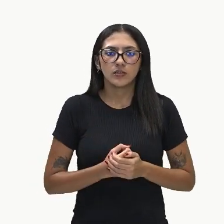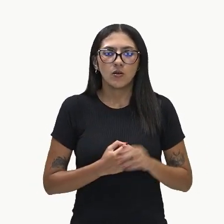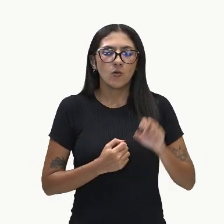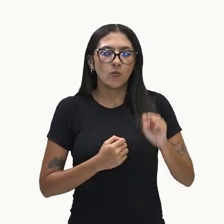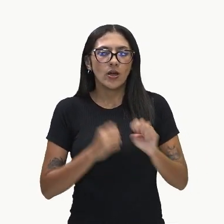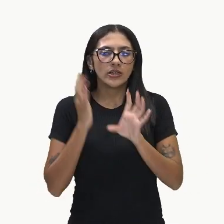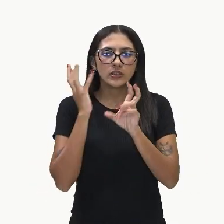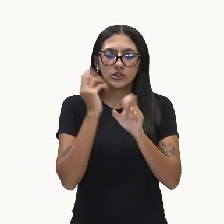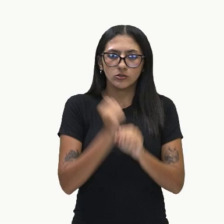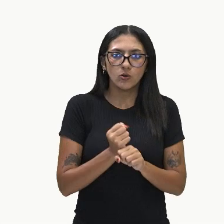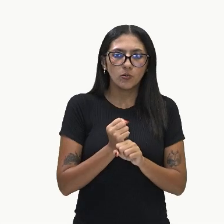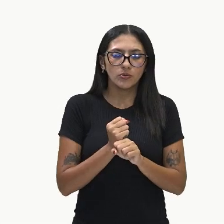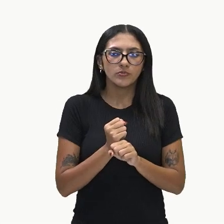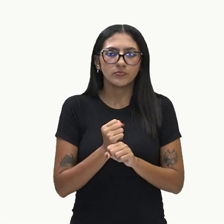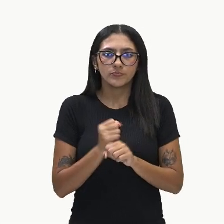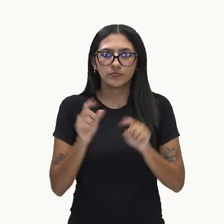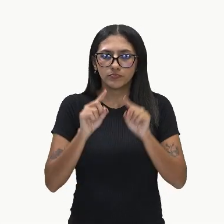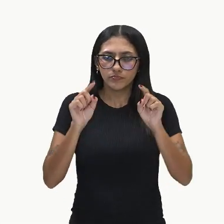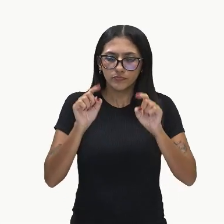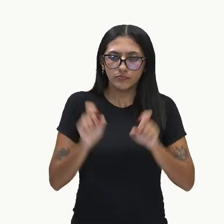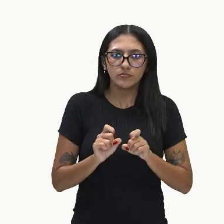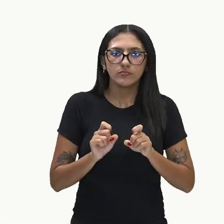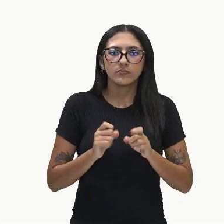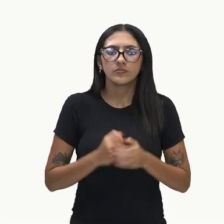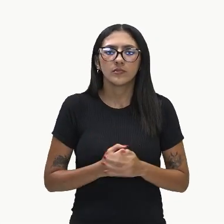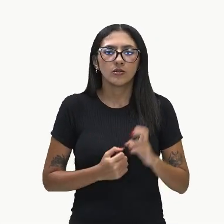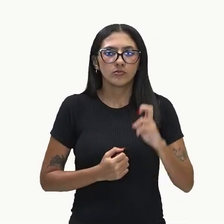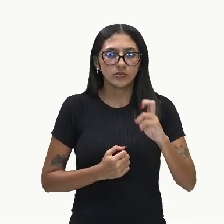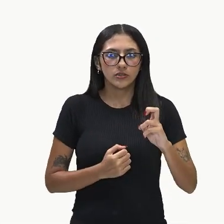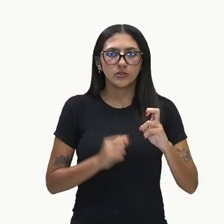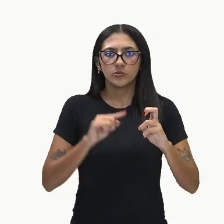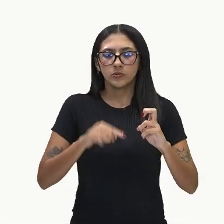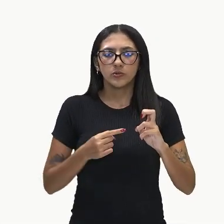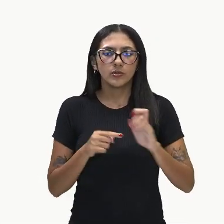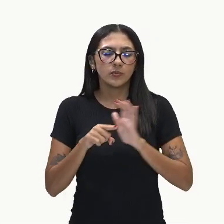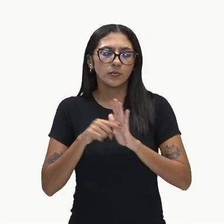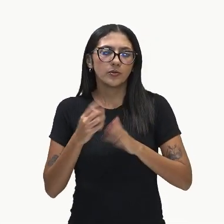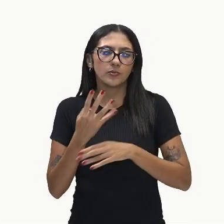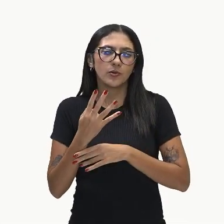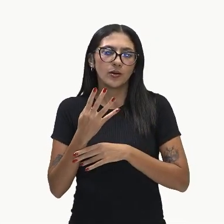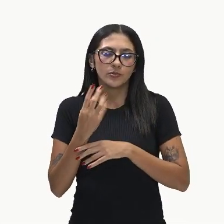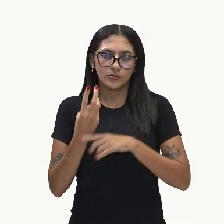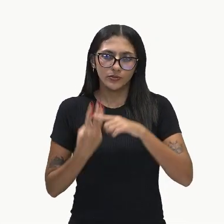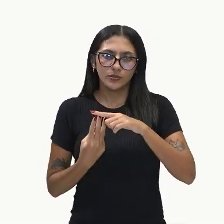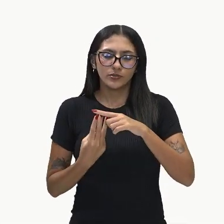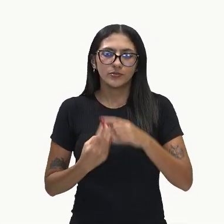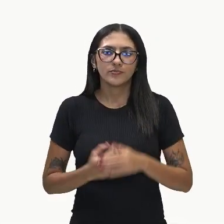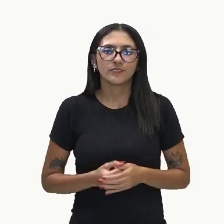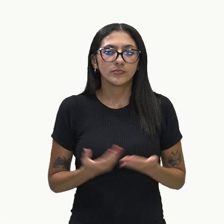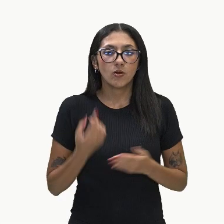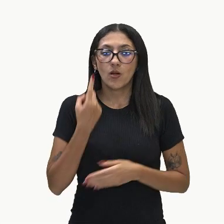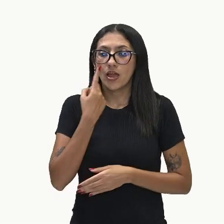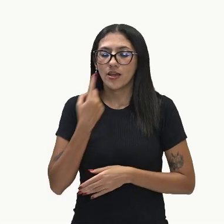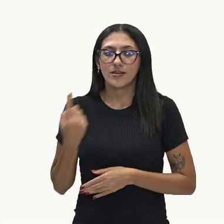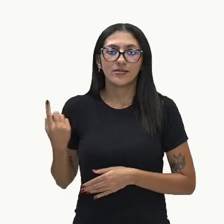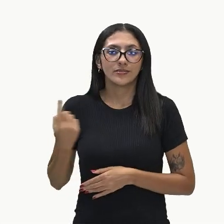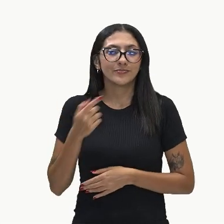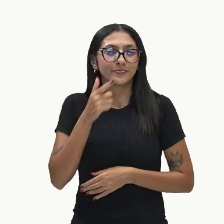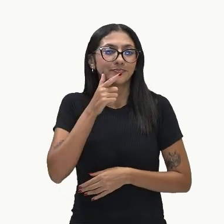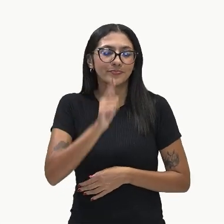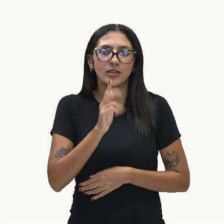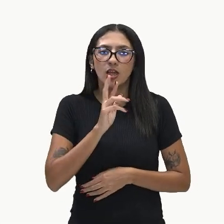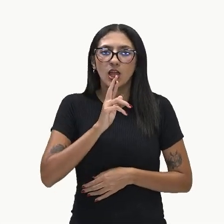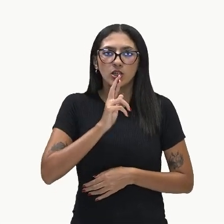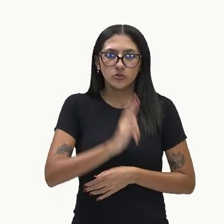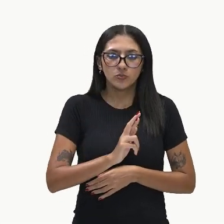e depois o valor de y, ok? Então, assim que a gente resolve um problema de